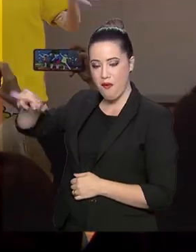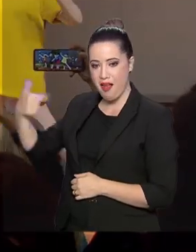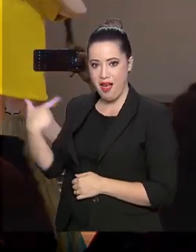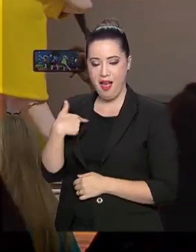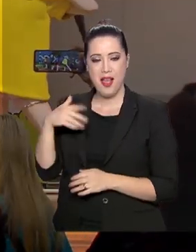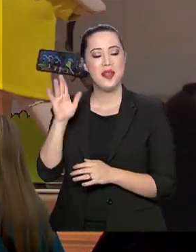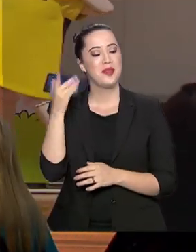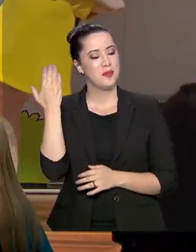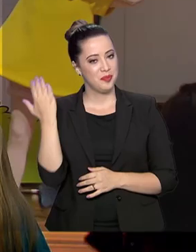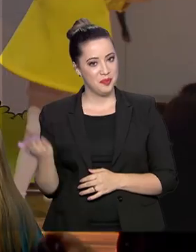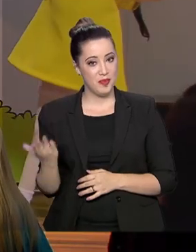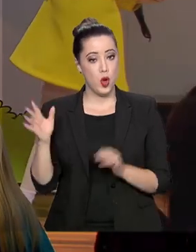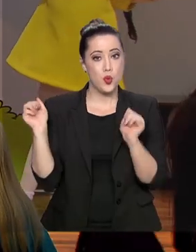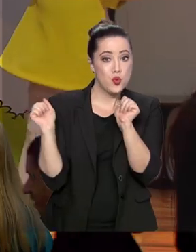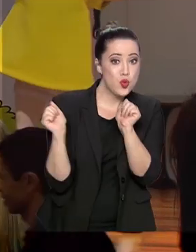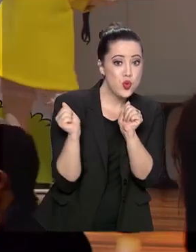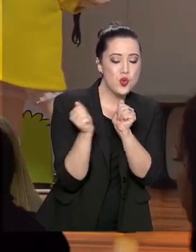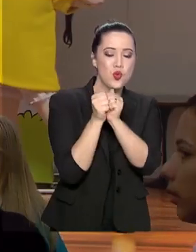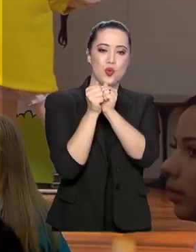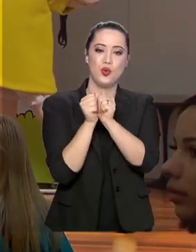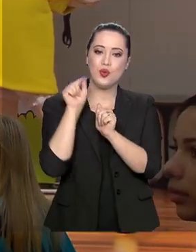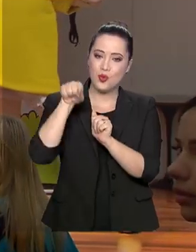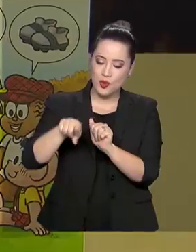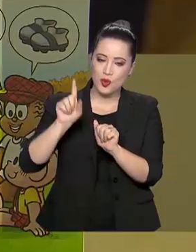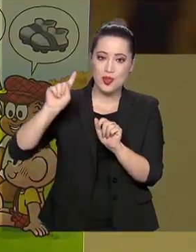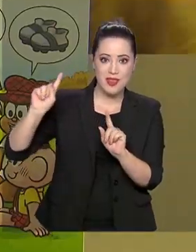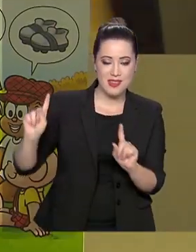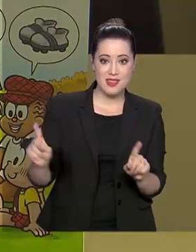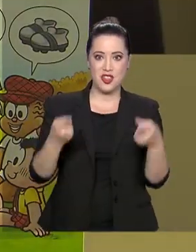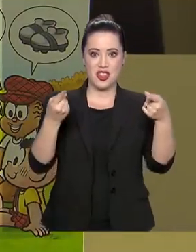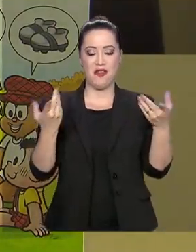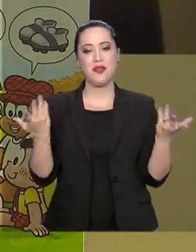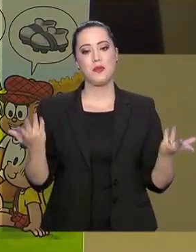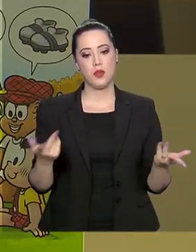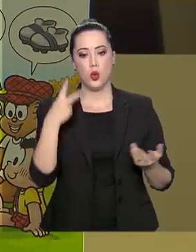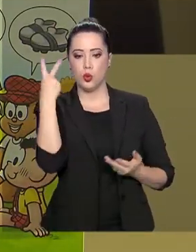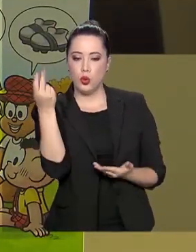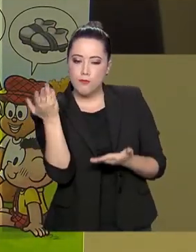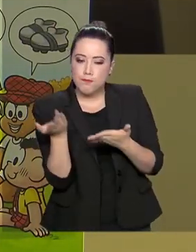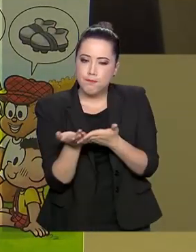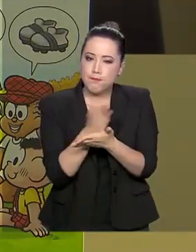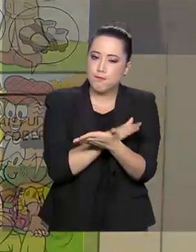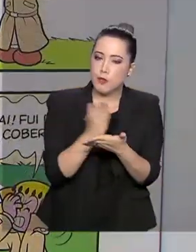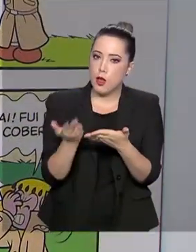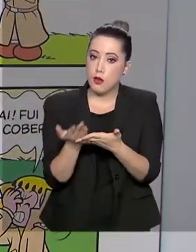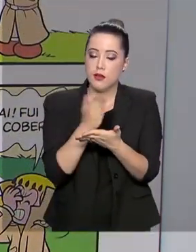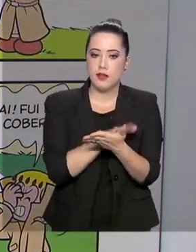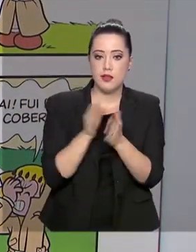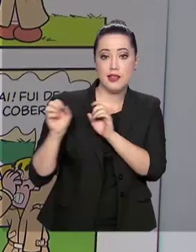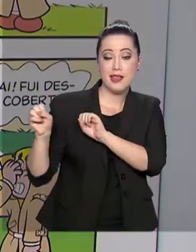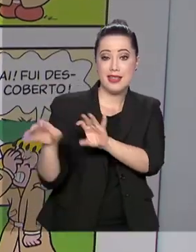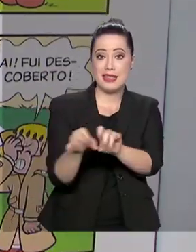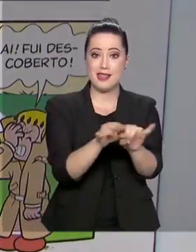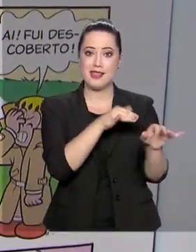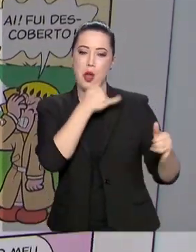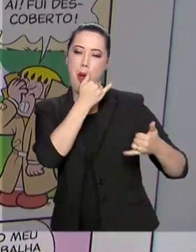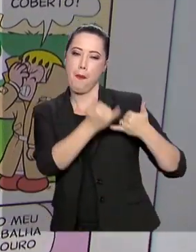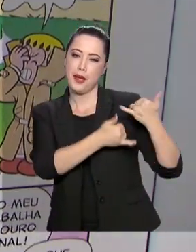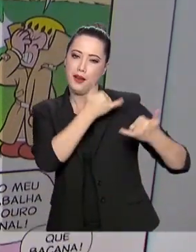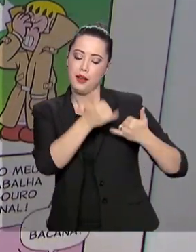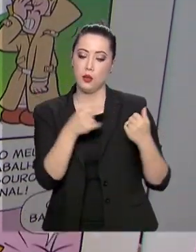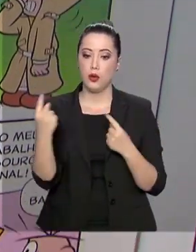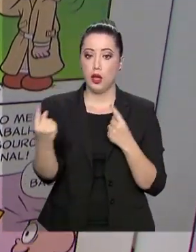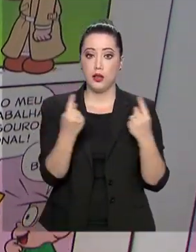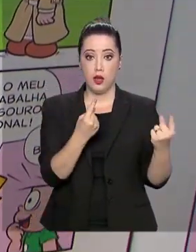Mônica e Magali estão juntos nesse desafio. Nessas duas revistinhas, eles ensinam de uma forma divertida como